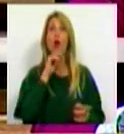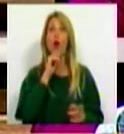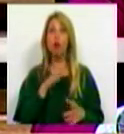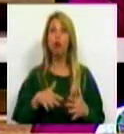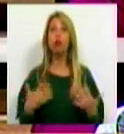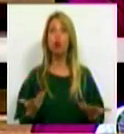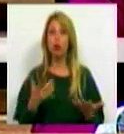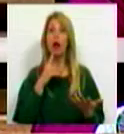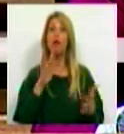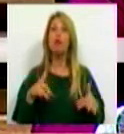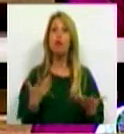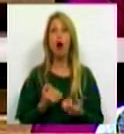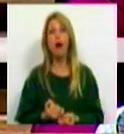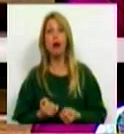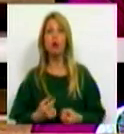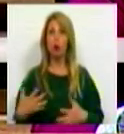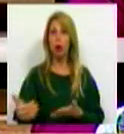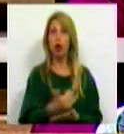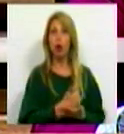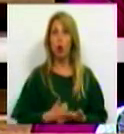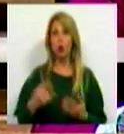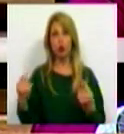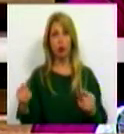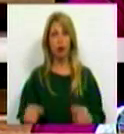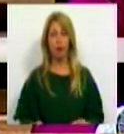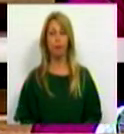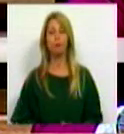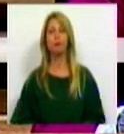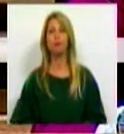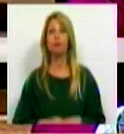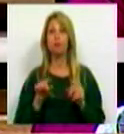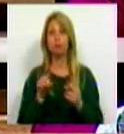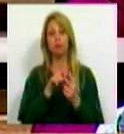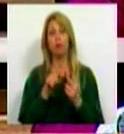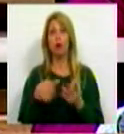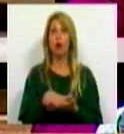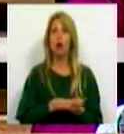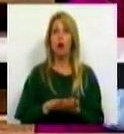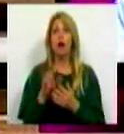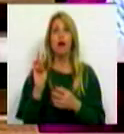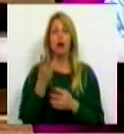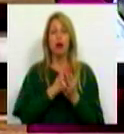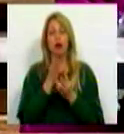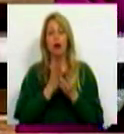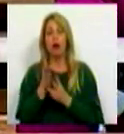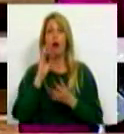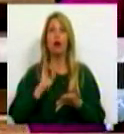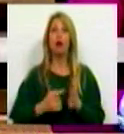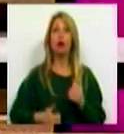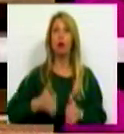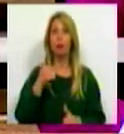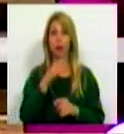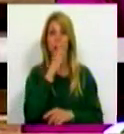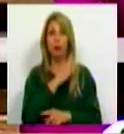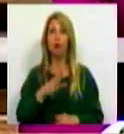nos permitam racionalizar os recursos existentes. Destes dois pilares derivam três eixos fundamentais para a ação do